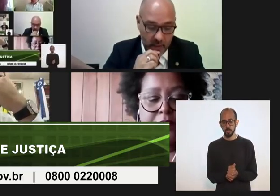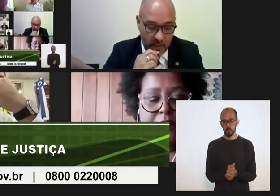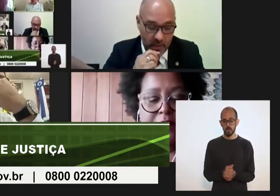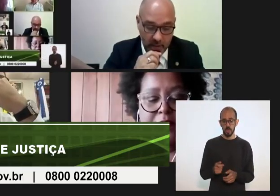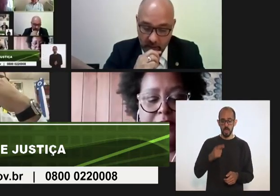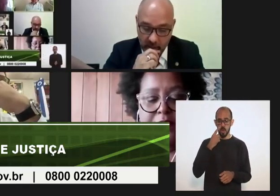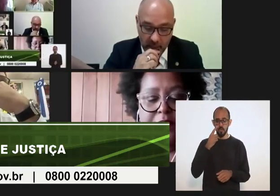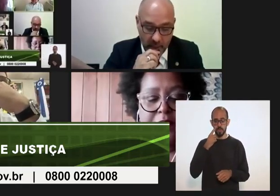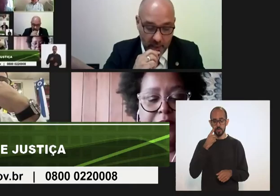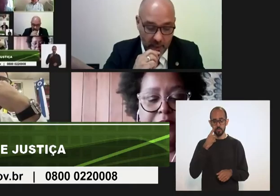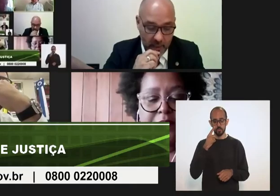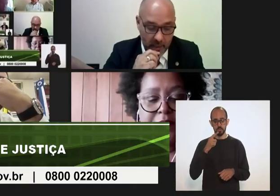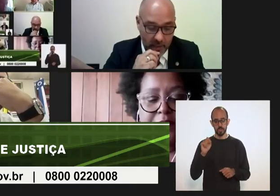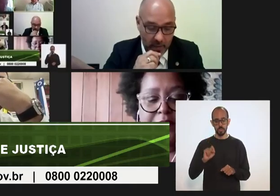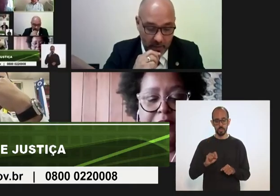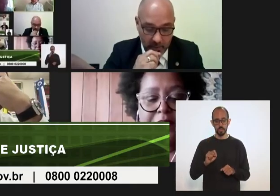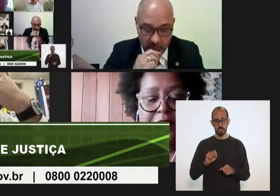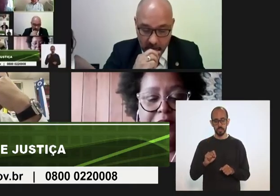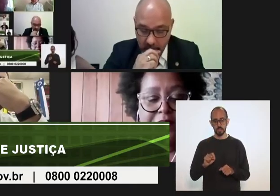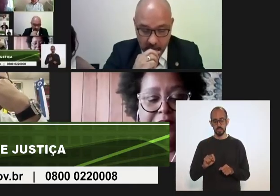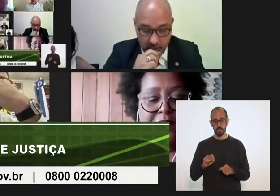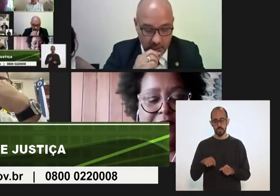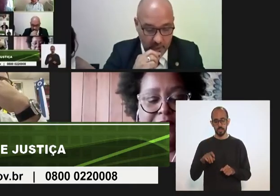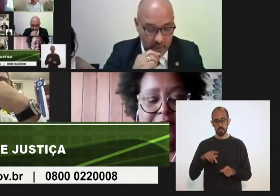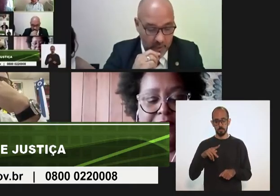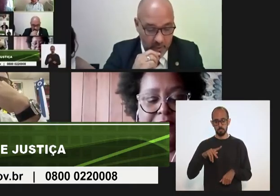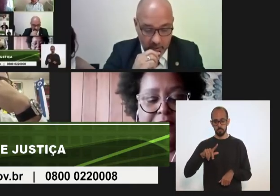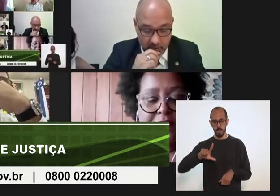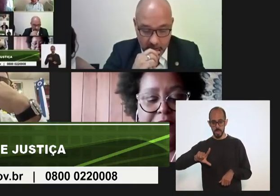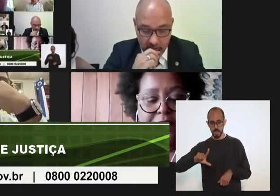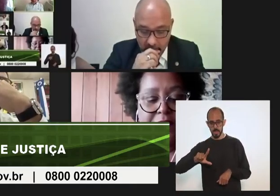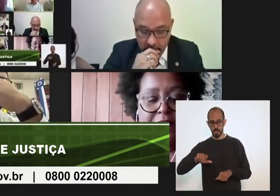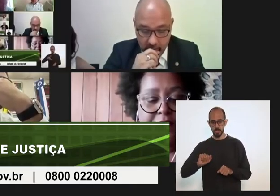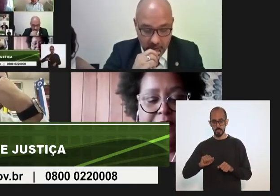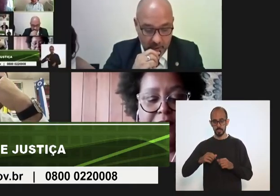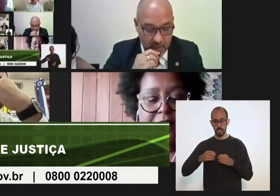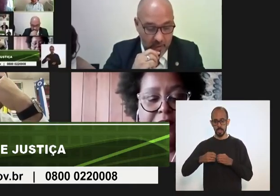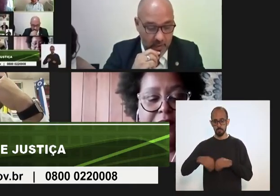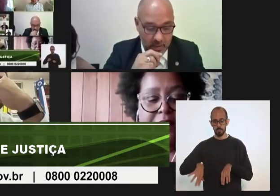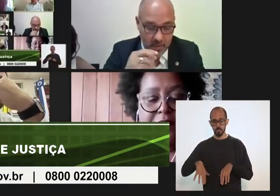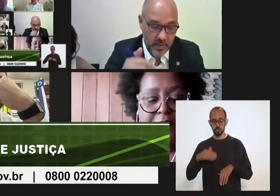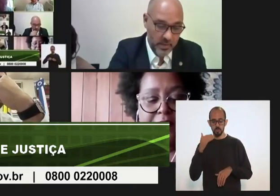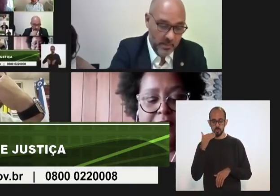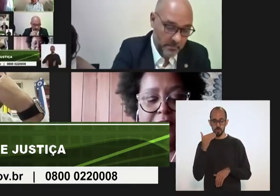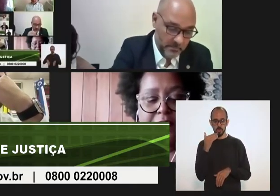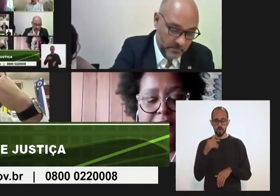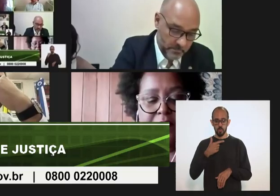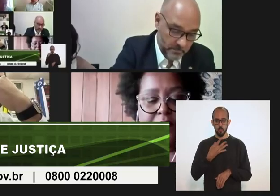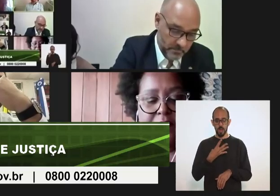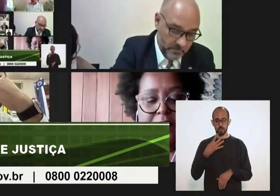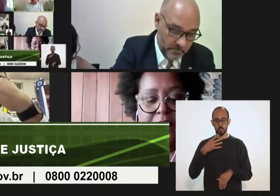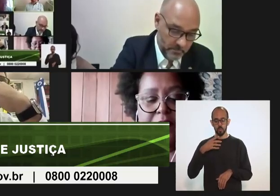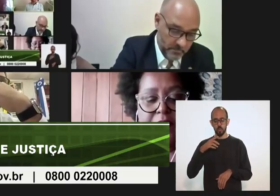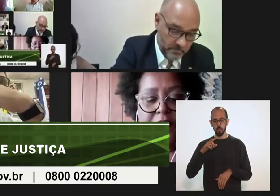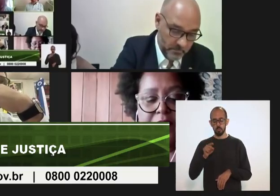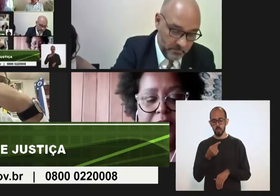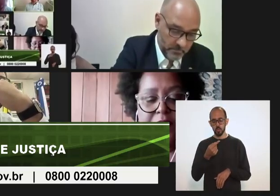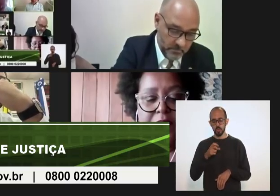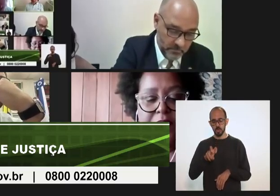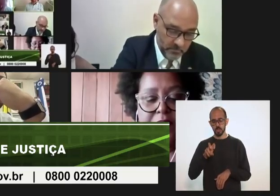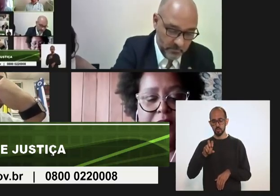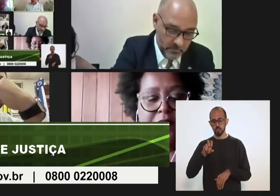O parecer é pela constitucionalidade. Presidente. Deputado Luiz Paulo. Queria que Vossa Excelência